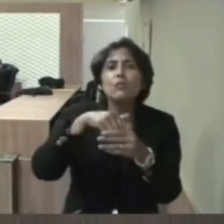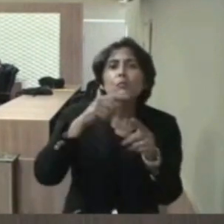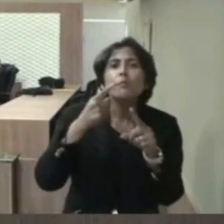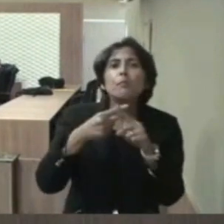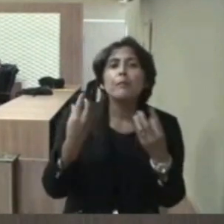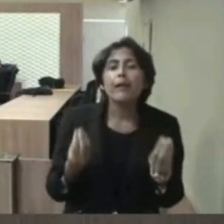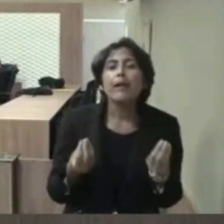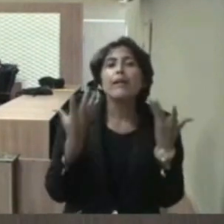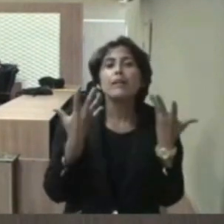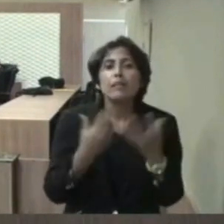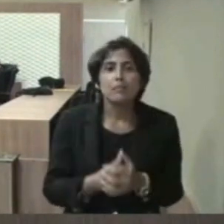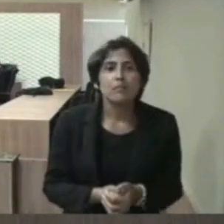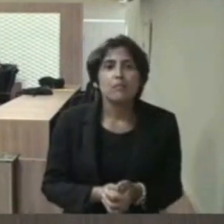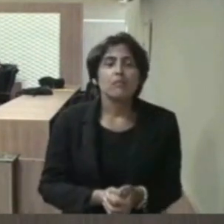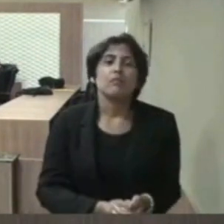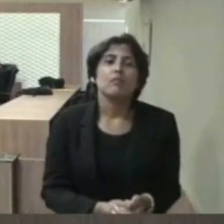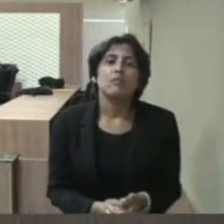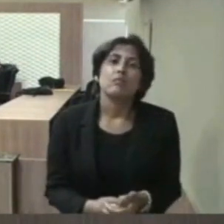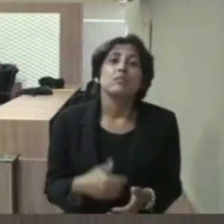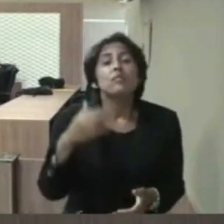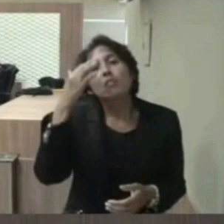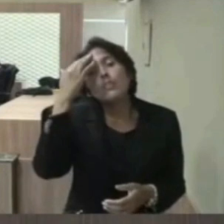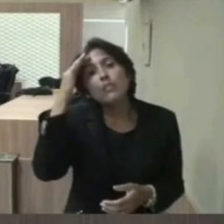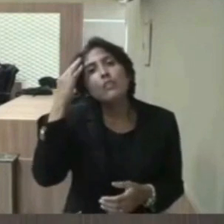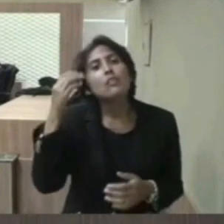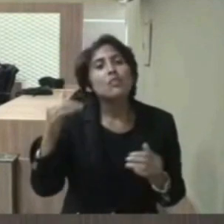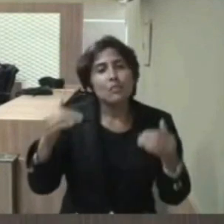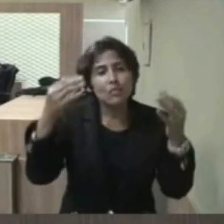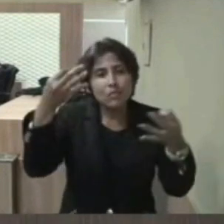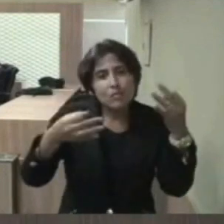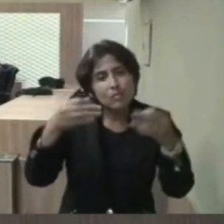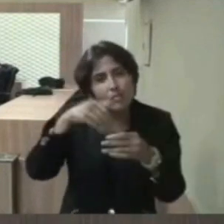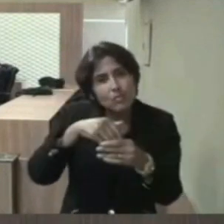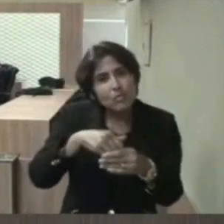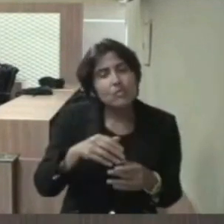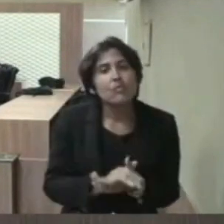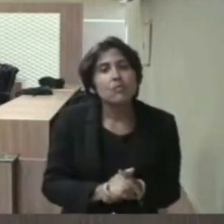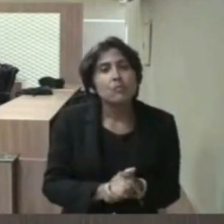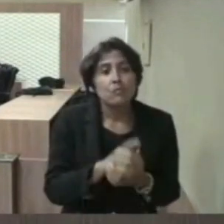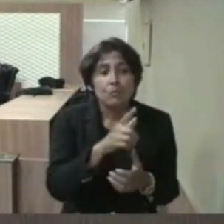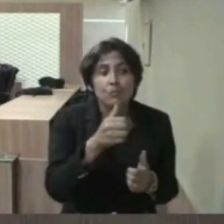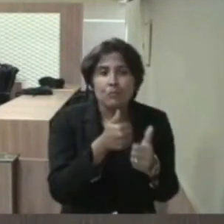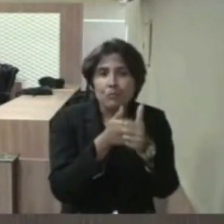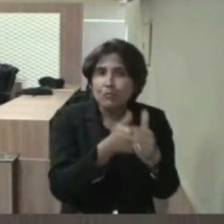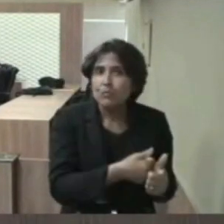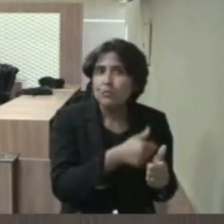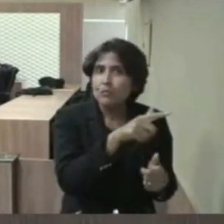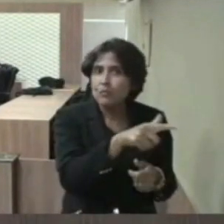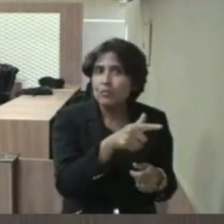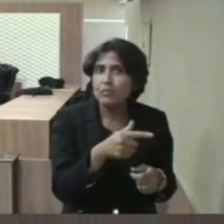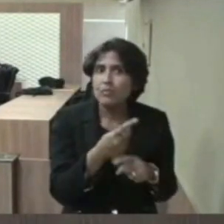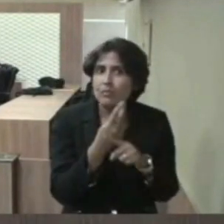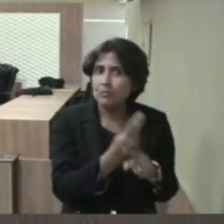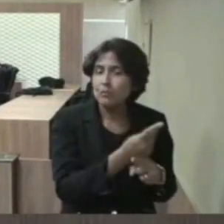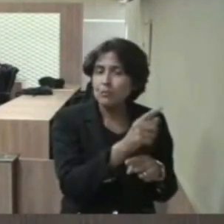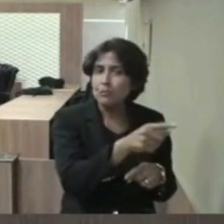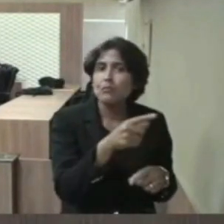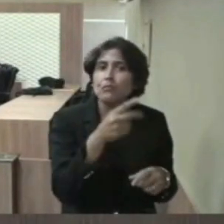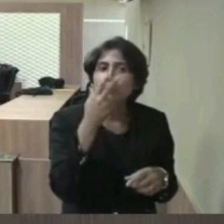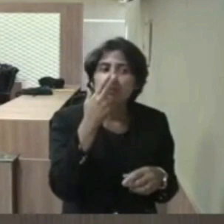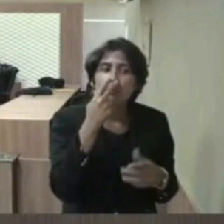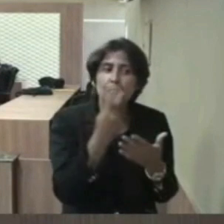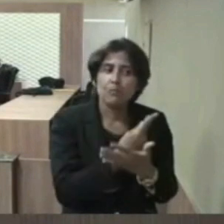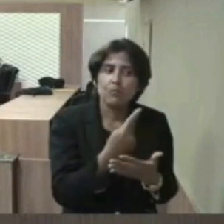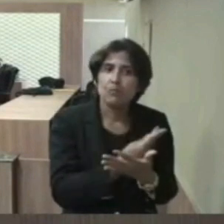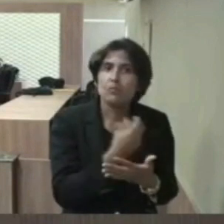modo, aplicando-se o atual entendimento do TSE, nas hipóteses em que a cassação tenha ocorrido em razão de ilícito capaz de comprometer